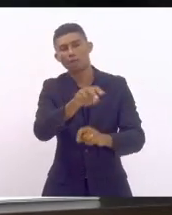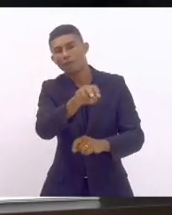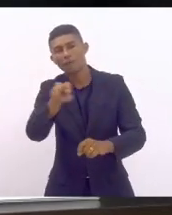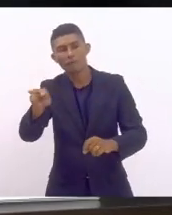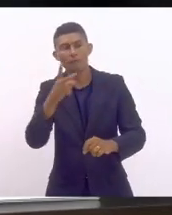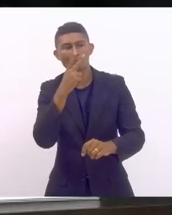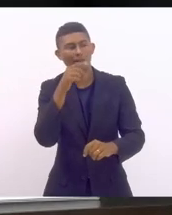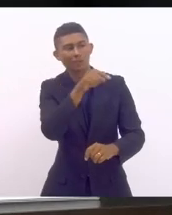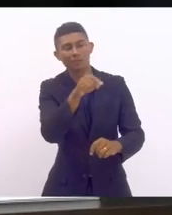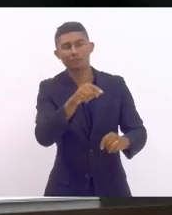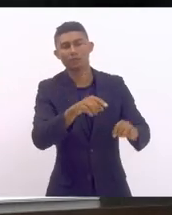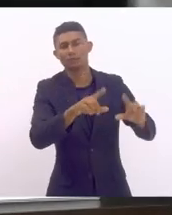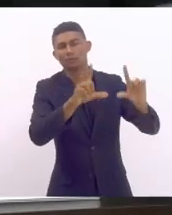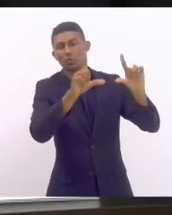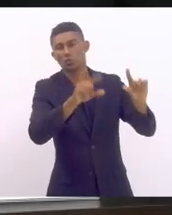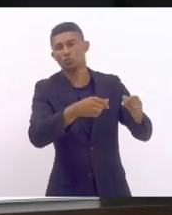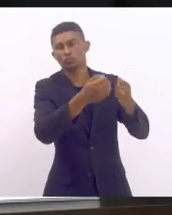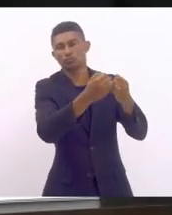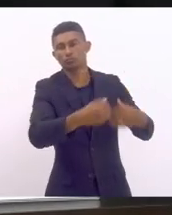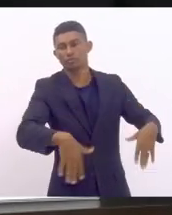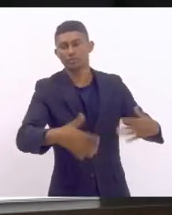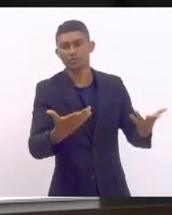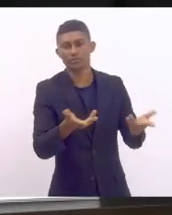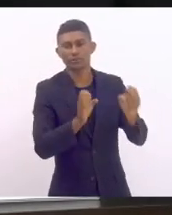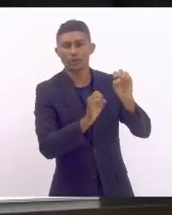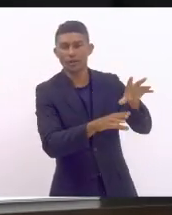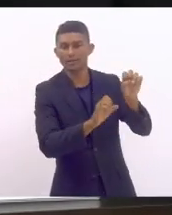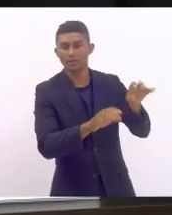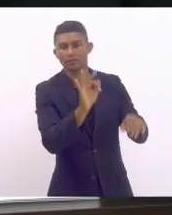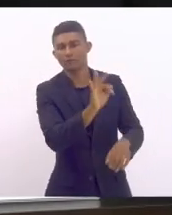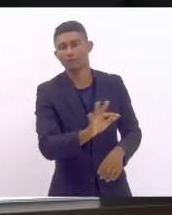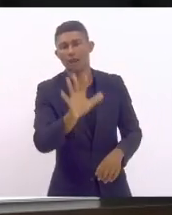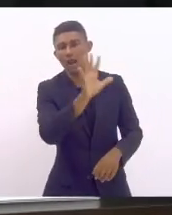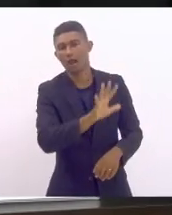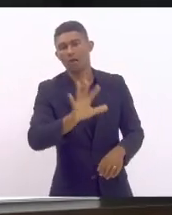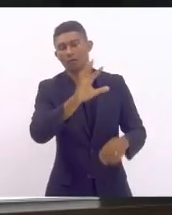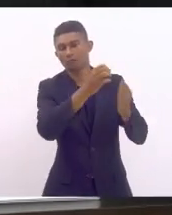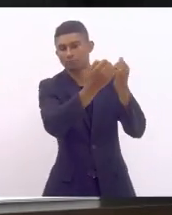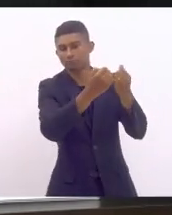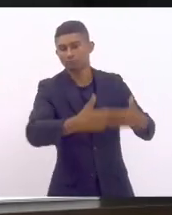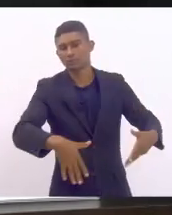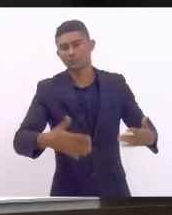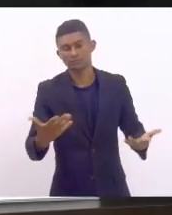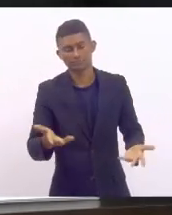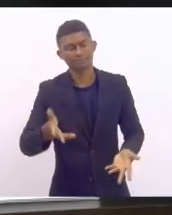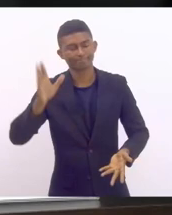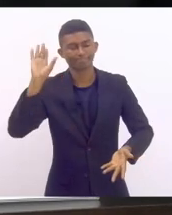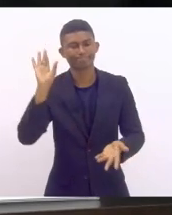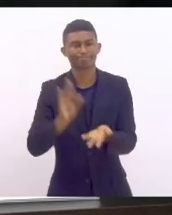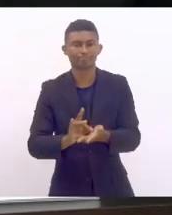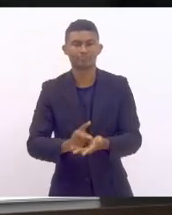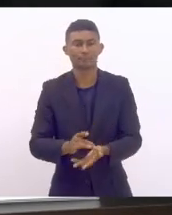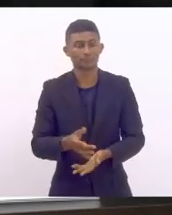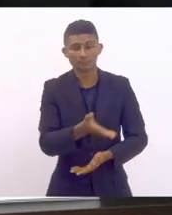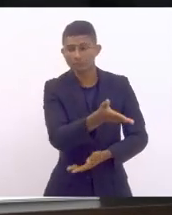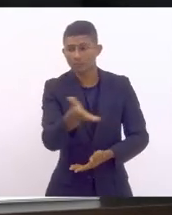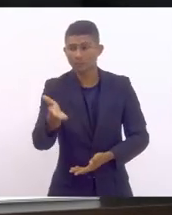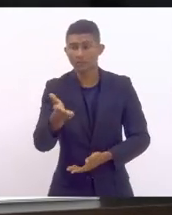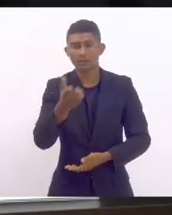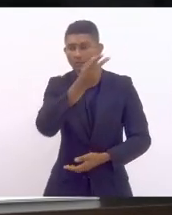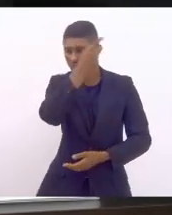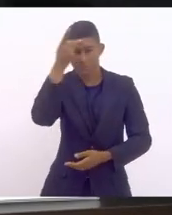desmonte de todo o sistema Federal de Educação Essa é a grande realidade é que cada brasileiro